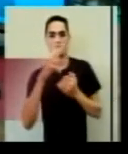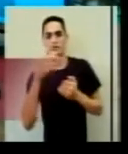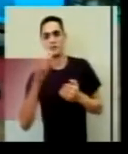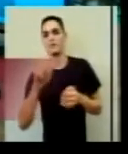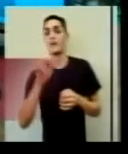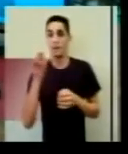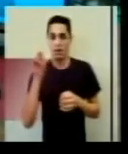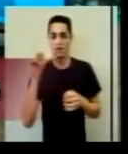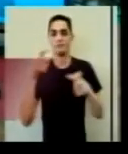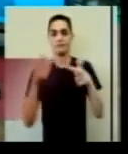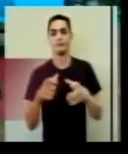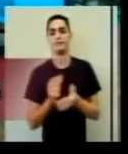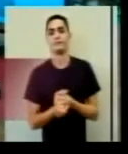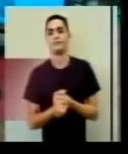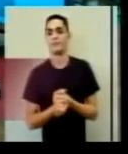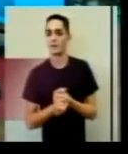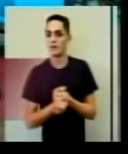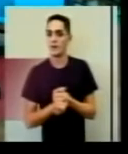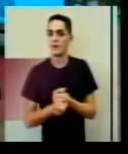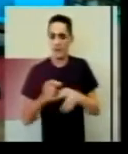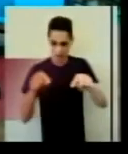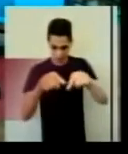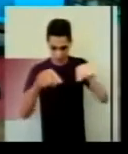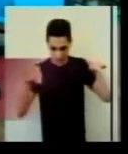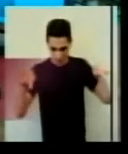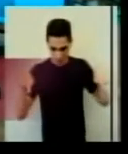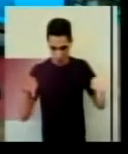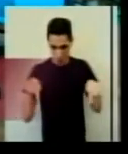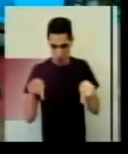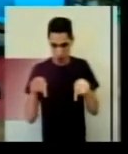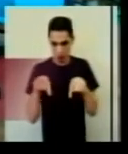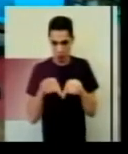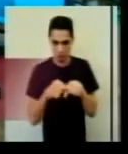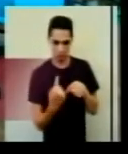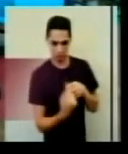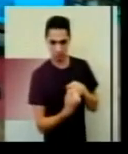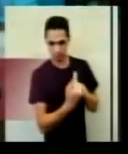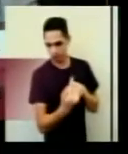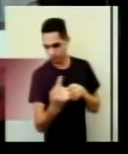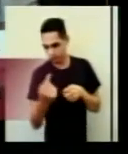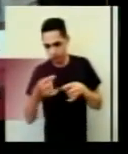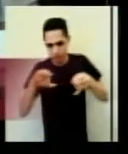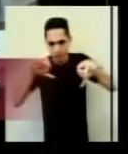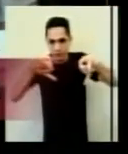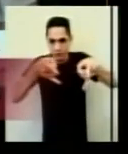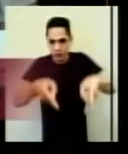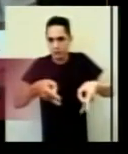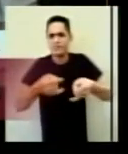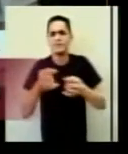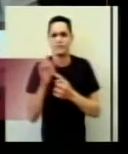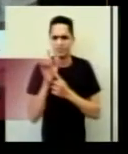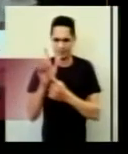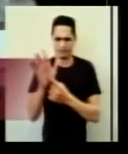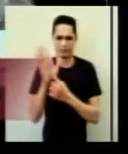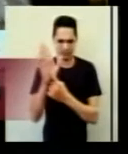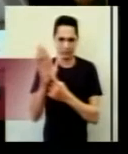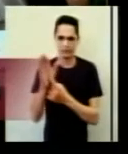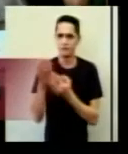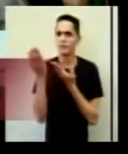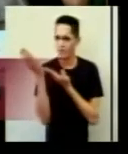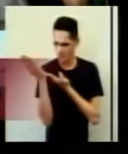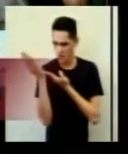Anchieta. Próximo. Aqui é um quarto individualizado. Nem vem falar em hospital de campanha, gente. Dá uma